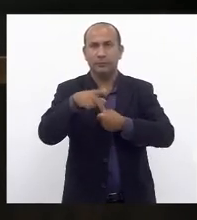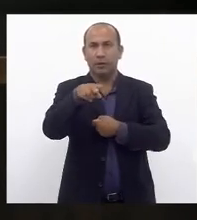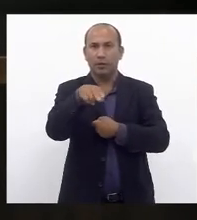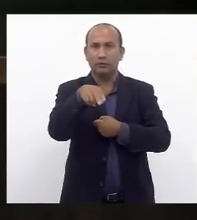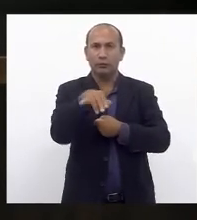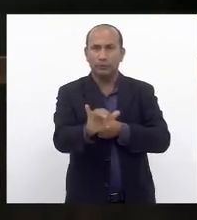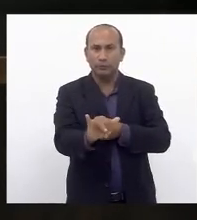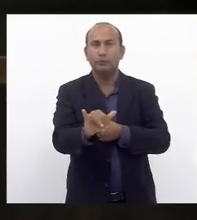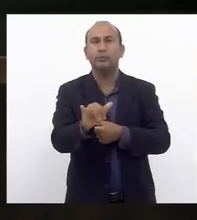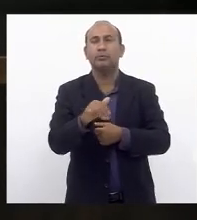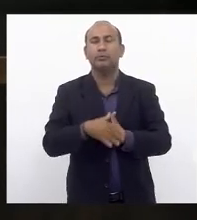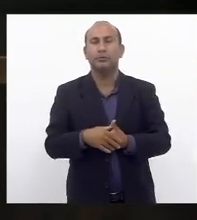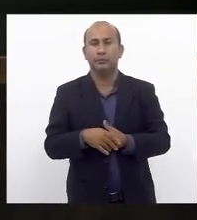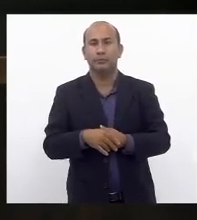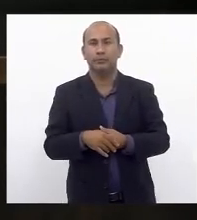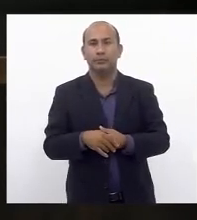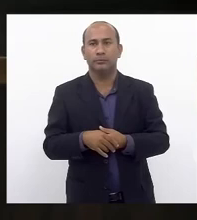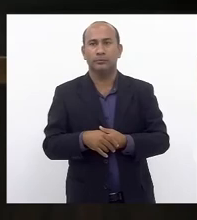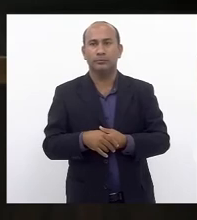Iguaçu e cidadão